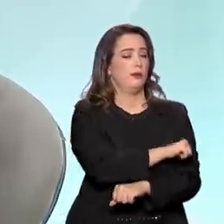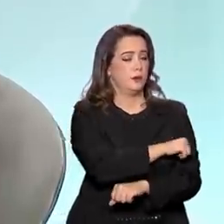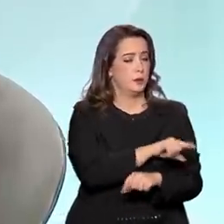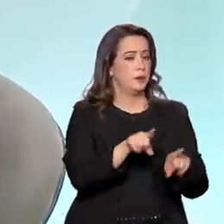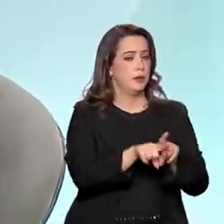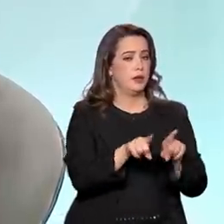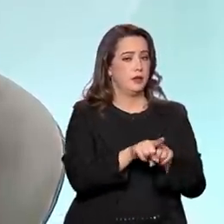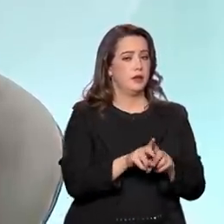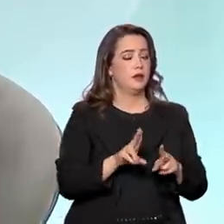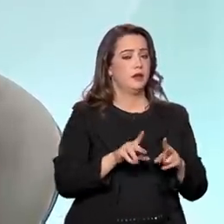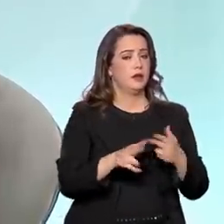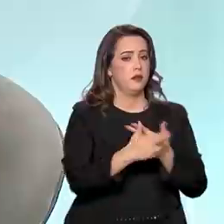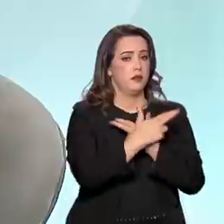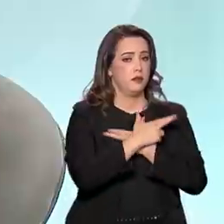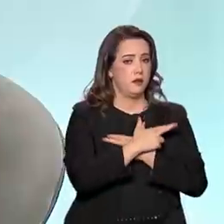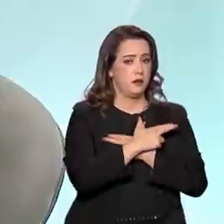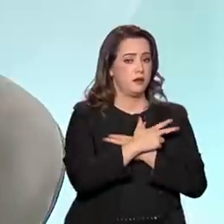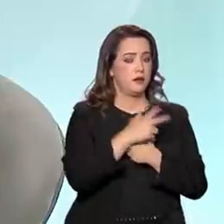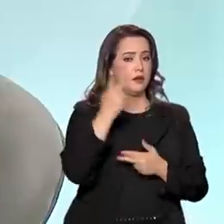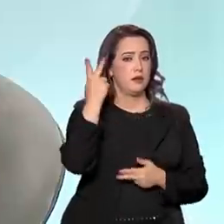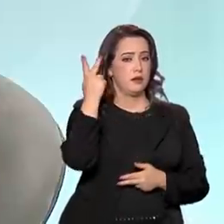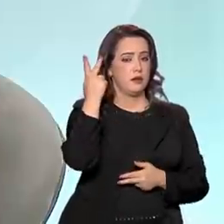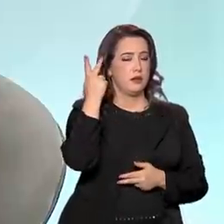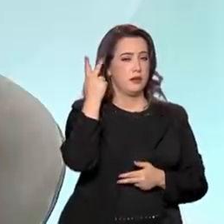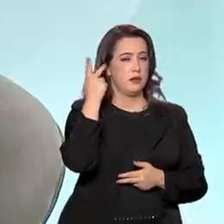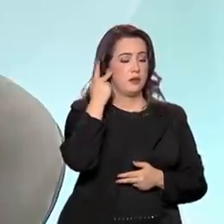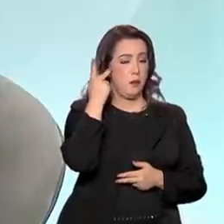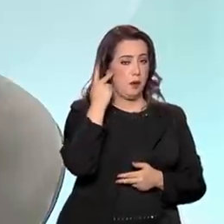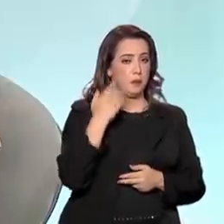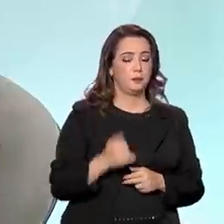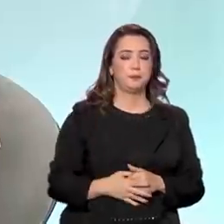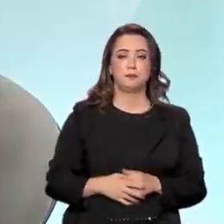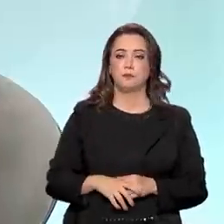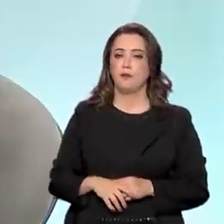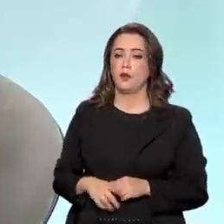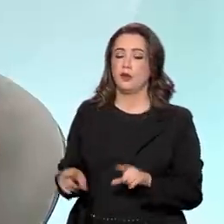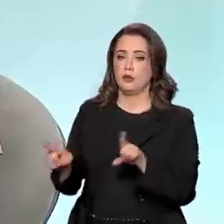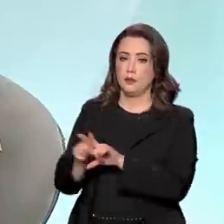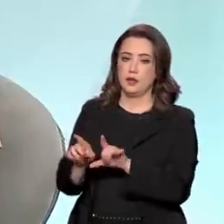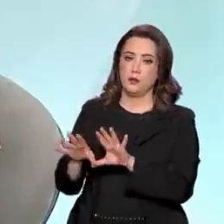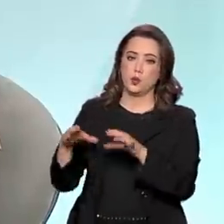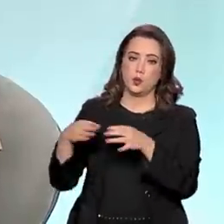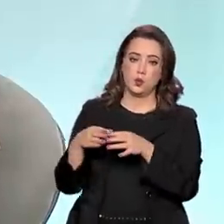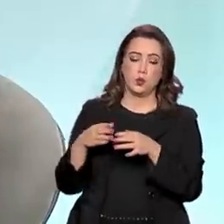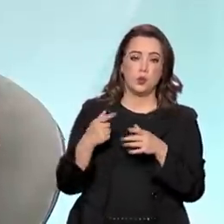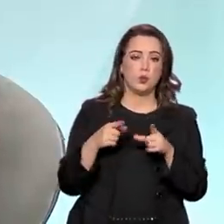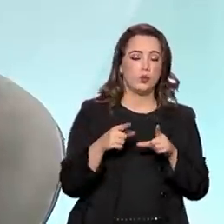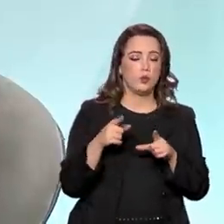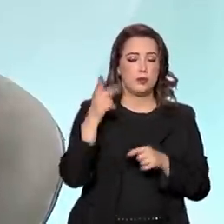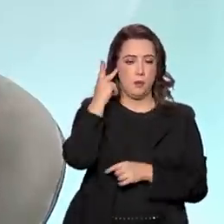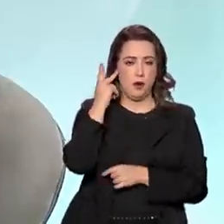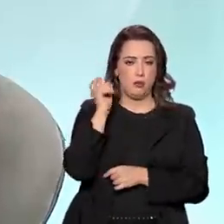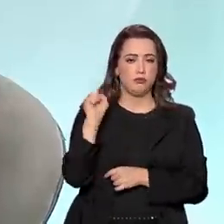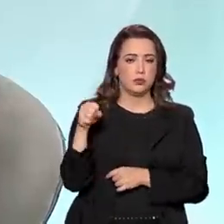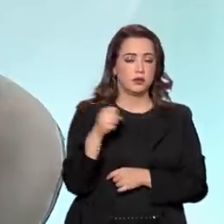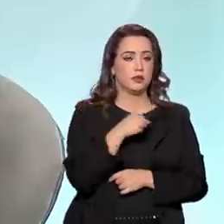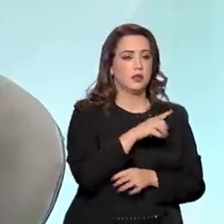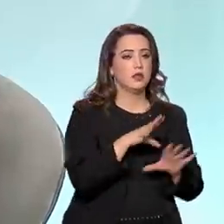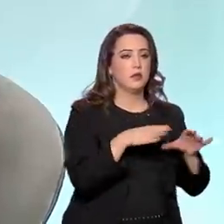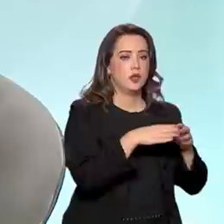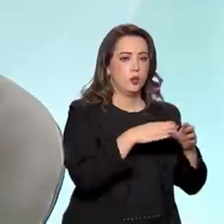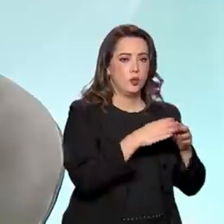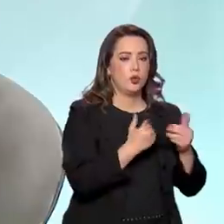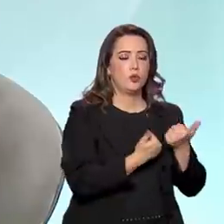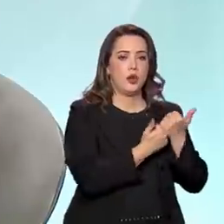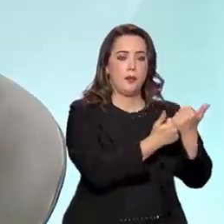na força aérea em Pirassununga para ser de carreira É temos também as escolas de Oficiais é que são sete complementares